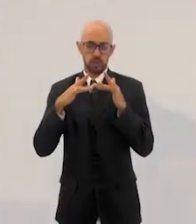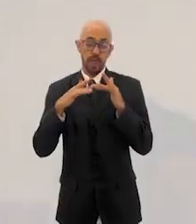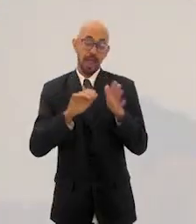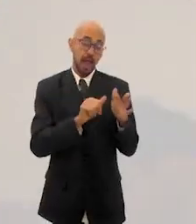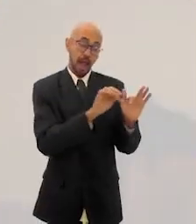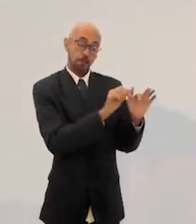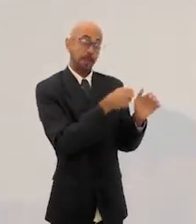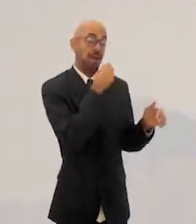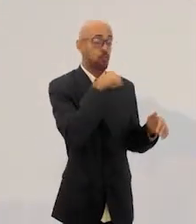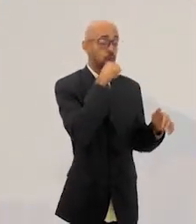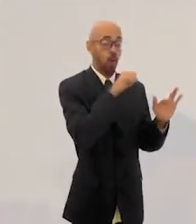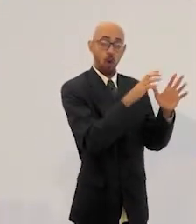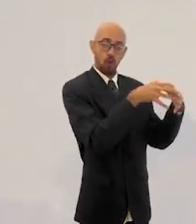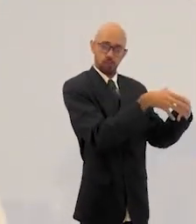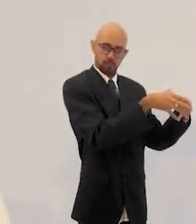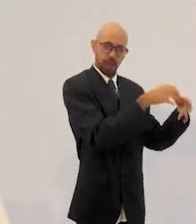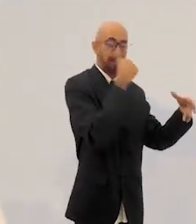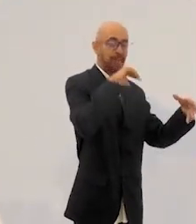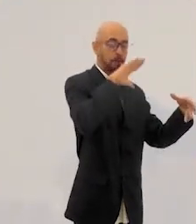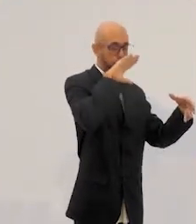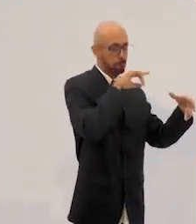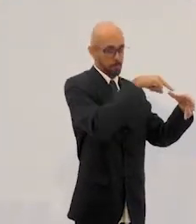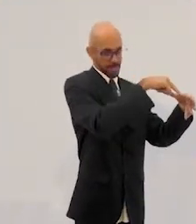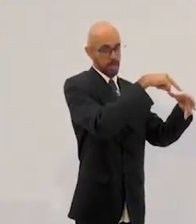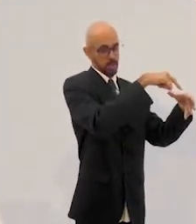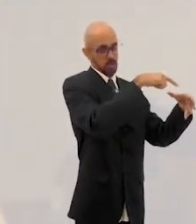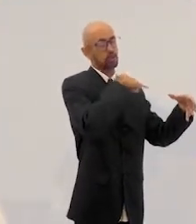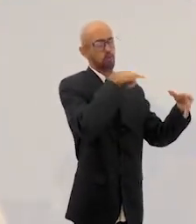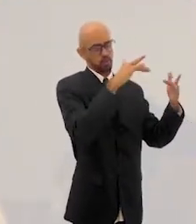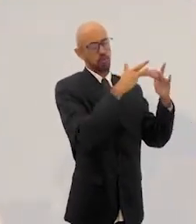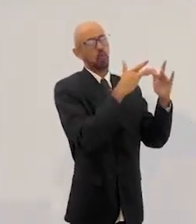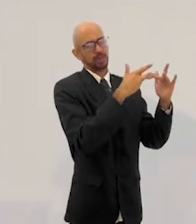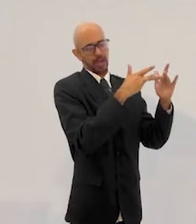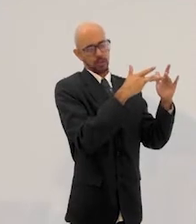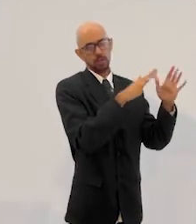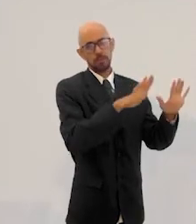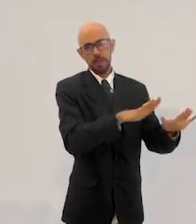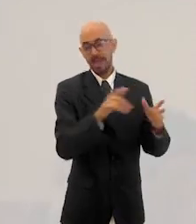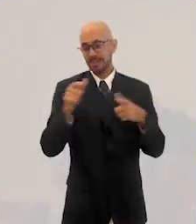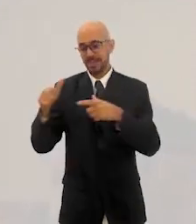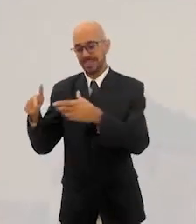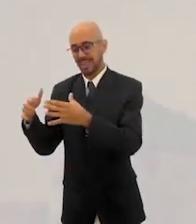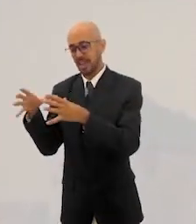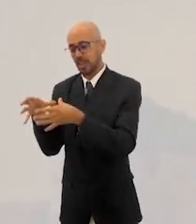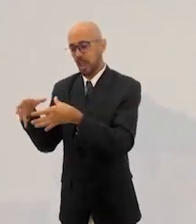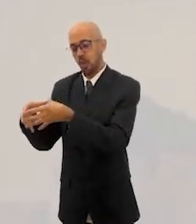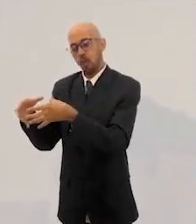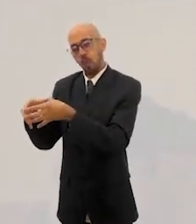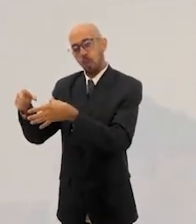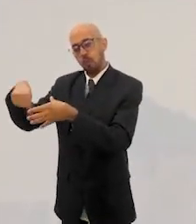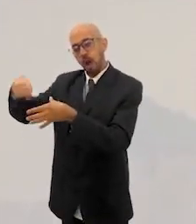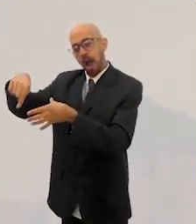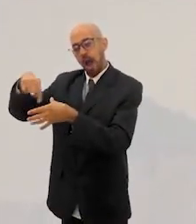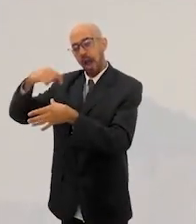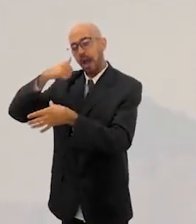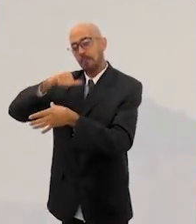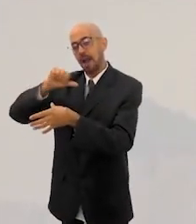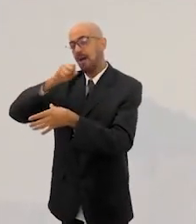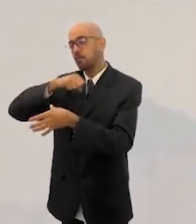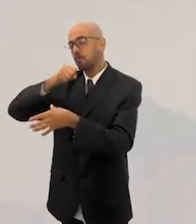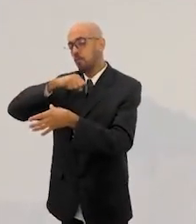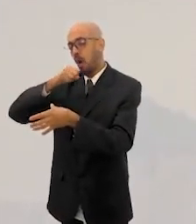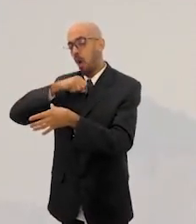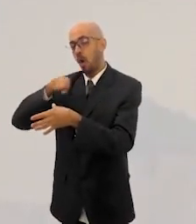mas essa avó materna e essa minha mãe, que era uma irmã do meu pai, foram duas pessoas assim que